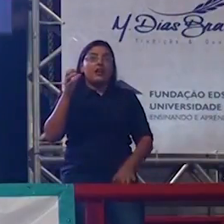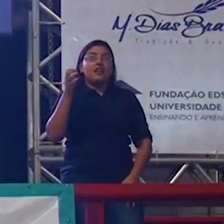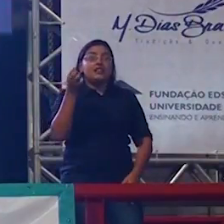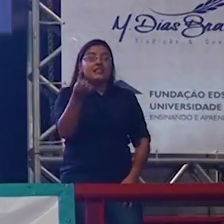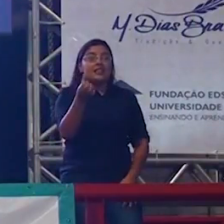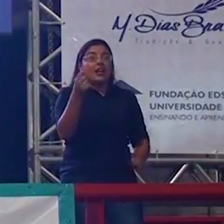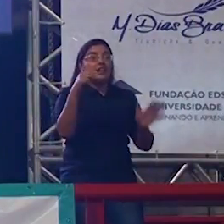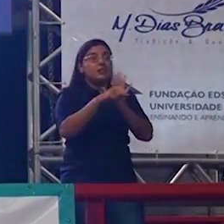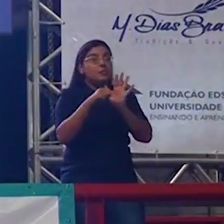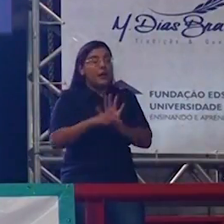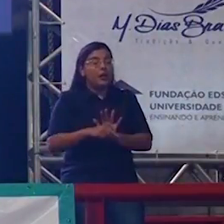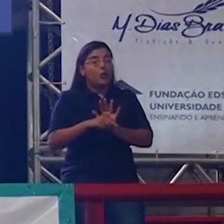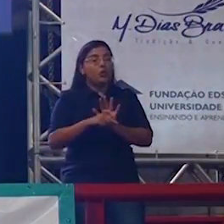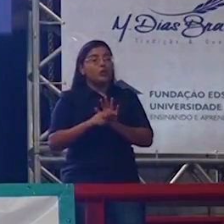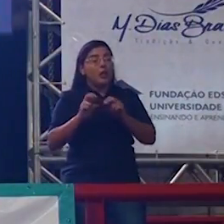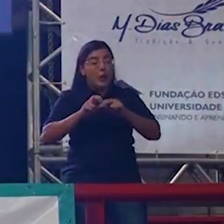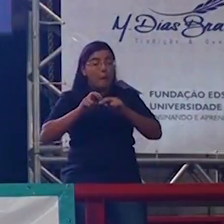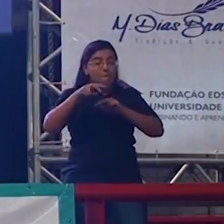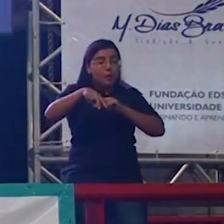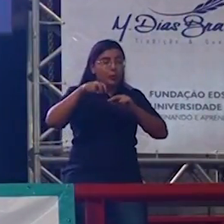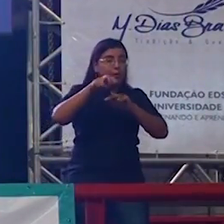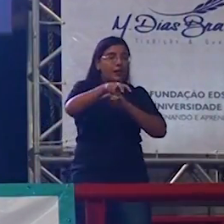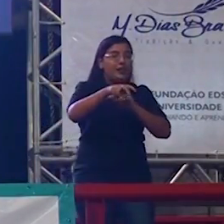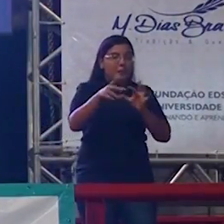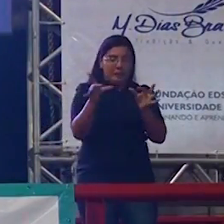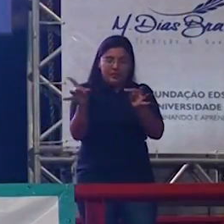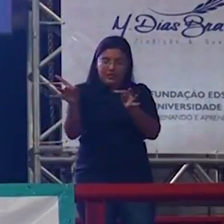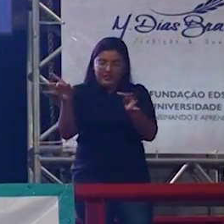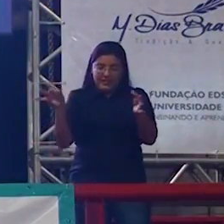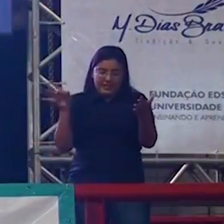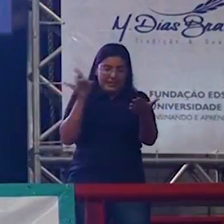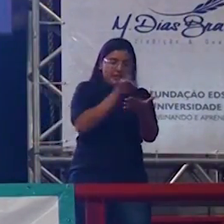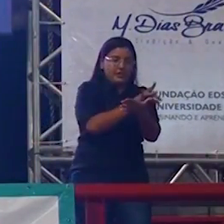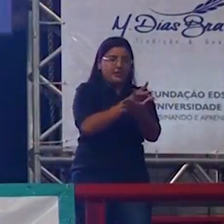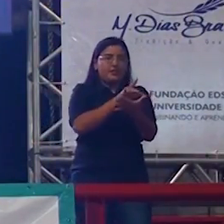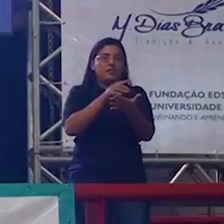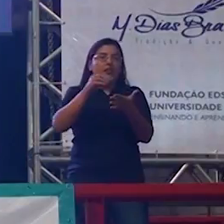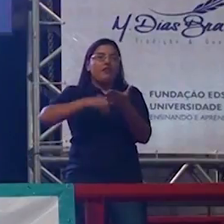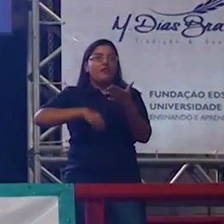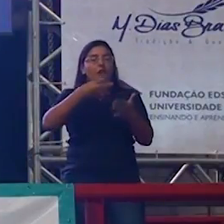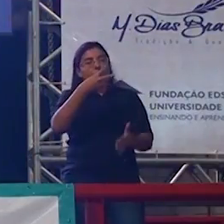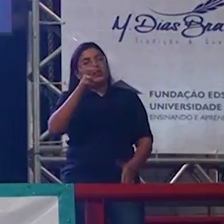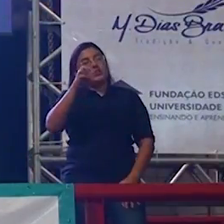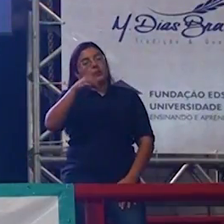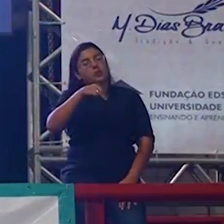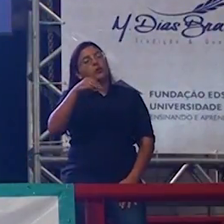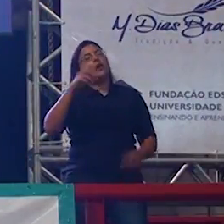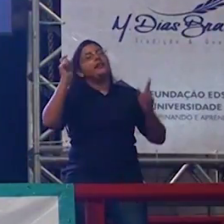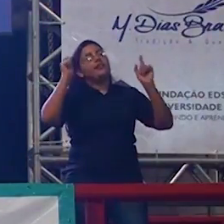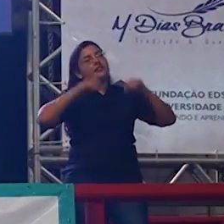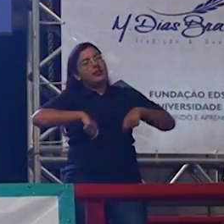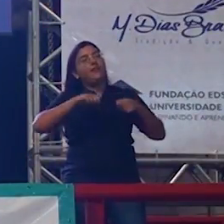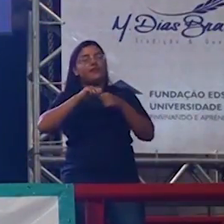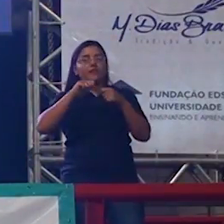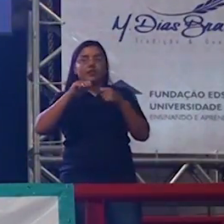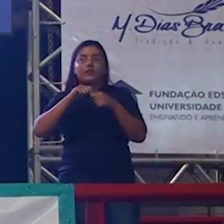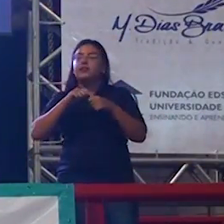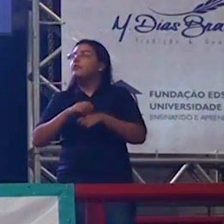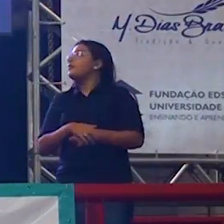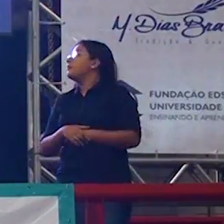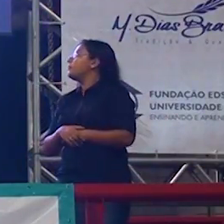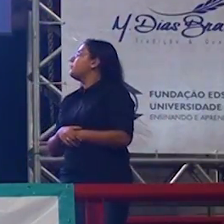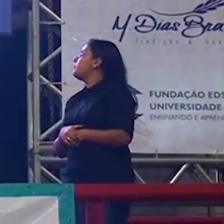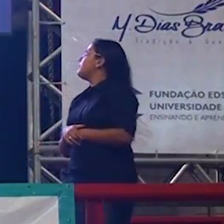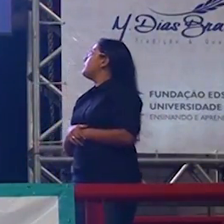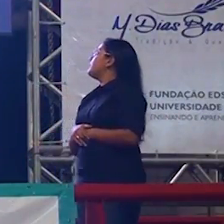6 questões, eu tinha passado uma página com a outra junto. Mas como estava faltando 45 minutos, eu registrei, ó, não